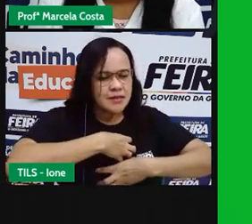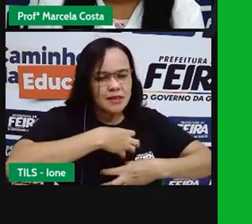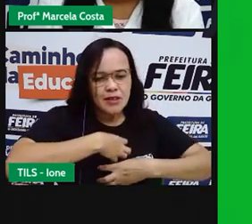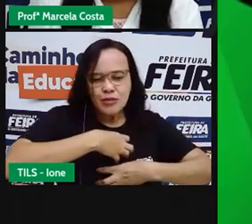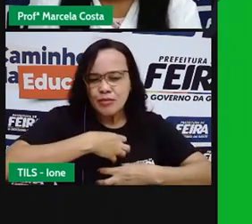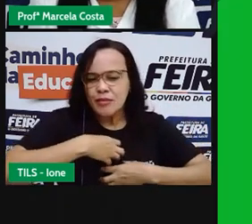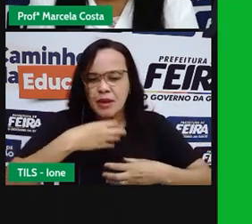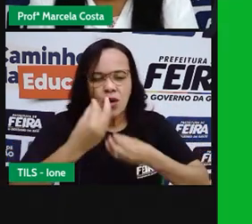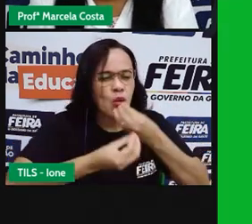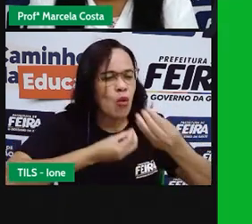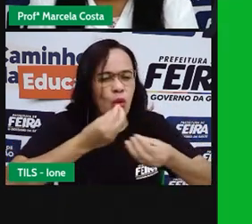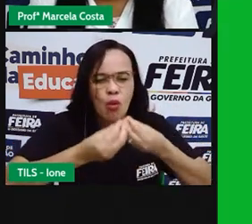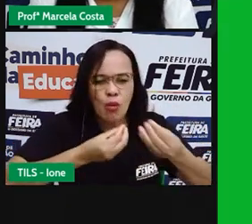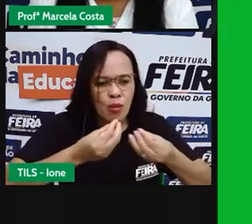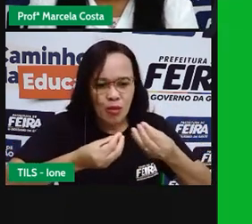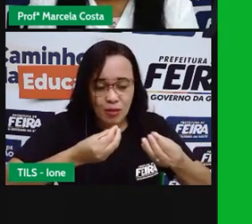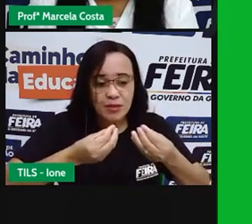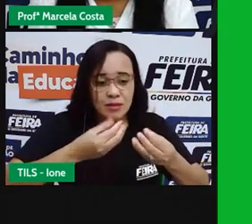Tudo bem conversar sobre seus sentimentos.